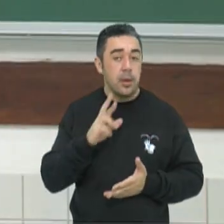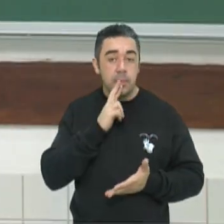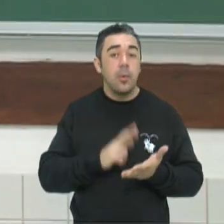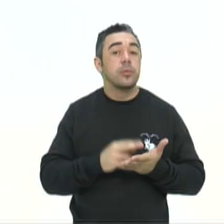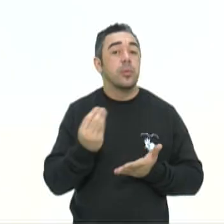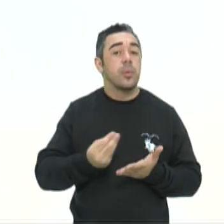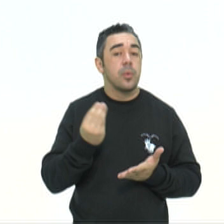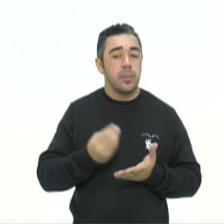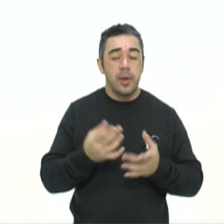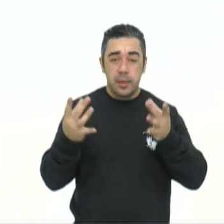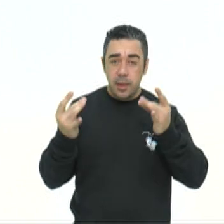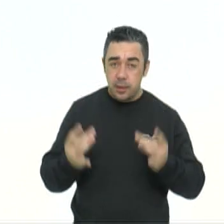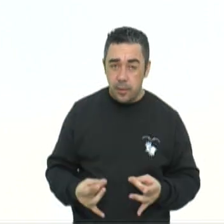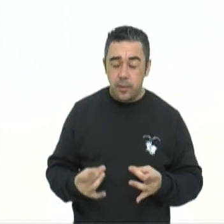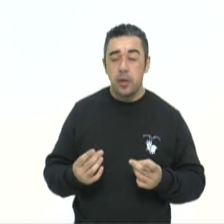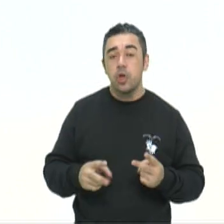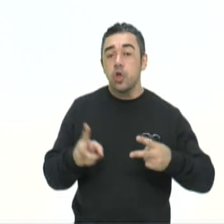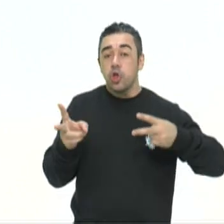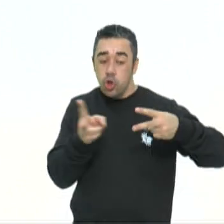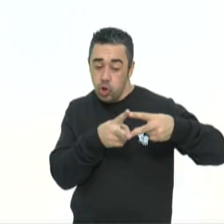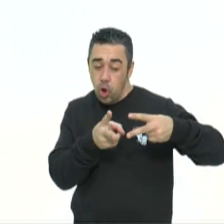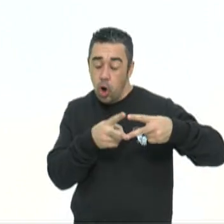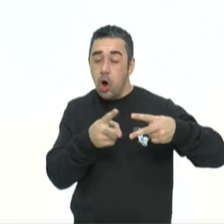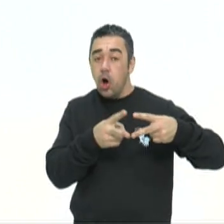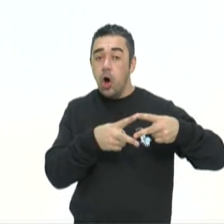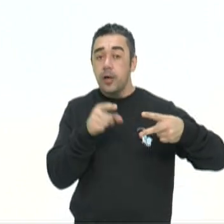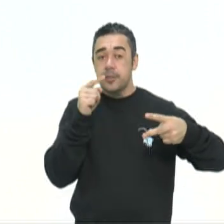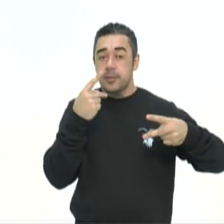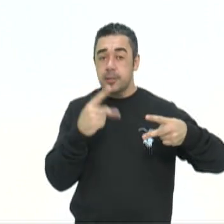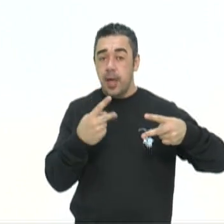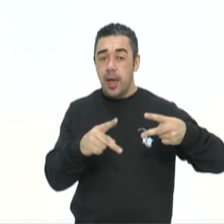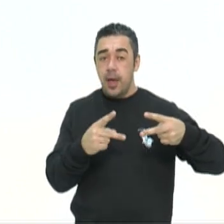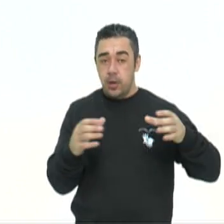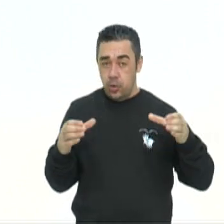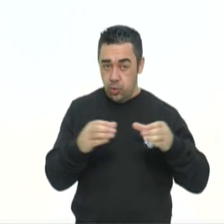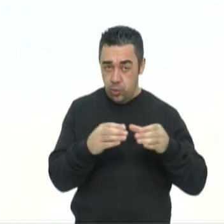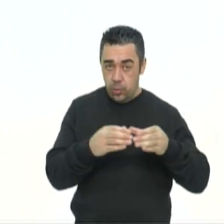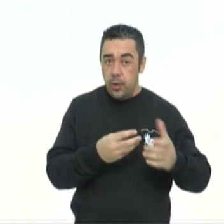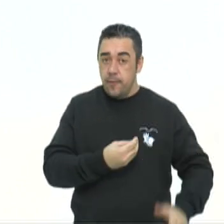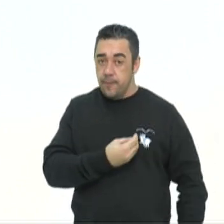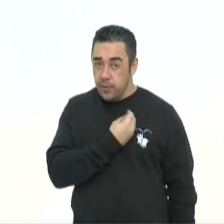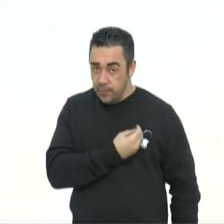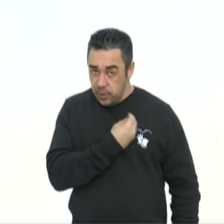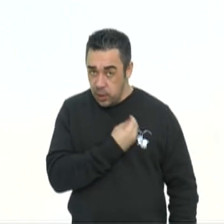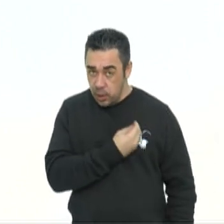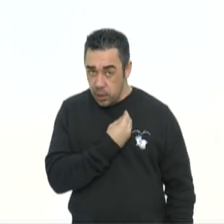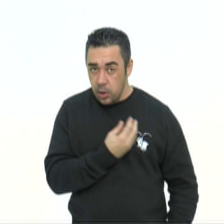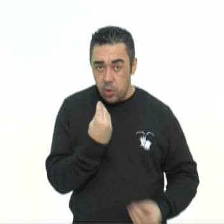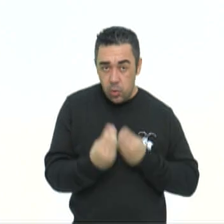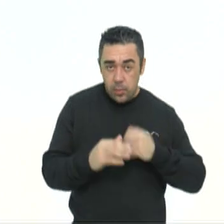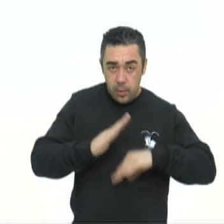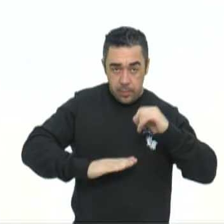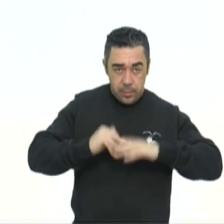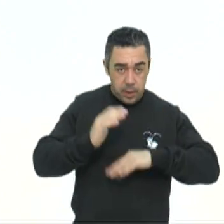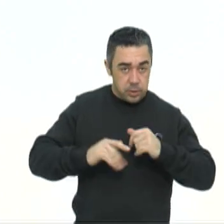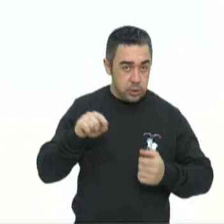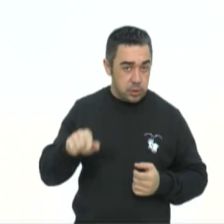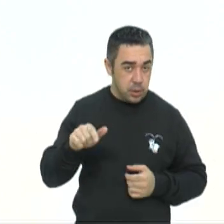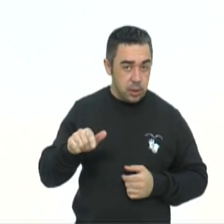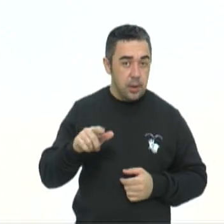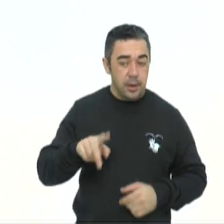seguinte: descreva 2 atividades de subsistência, sobrevivência, praticadas pelos povos